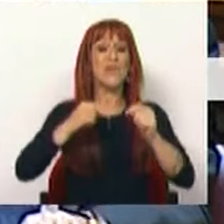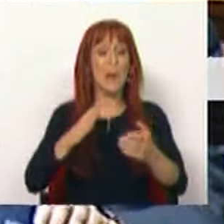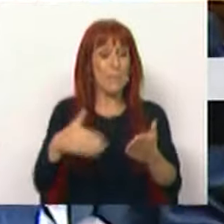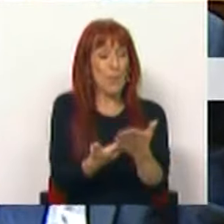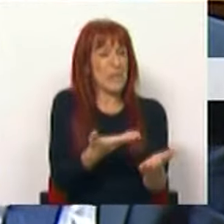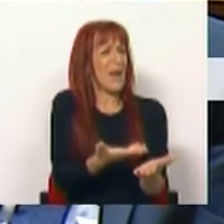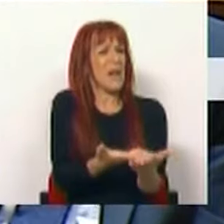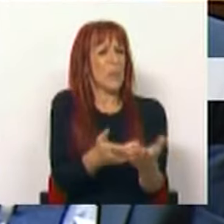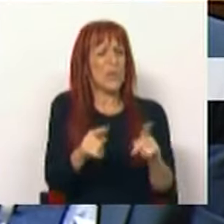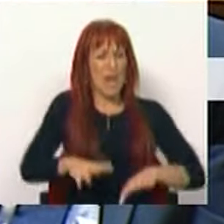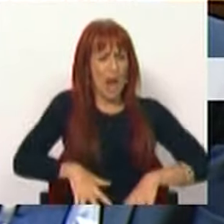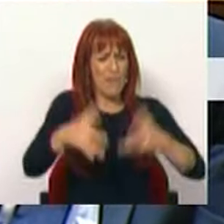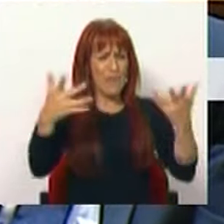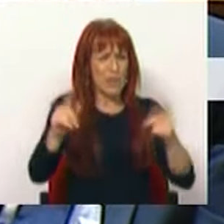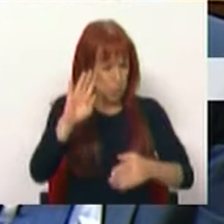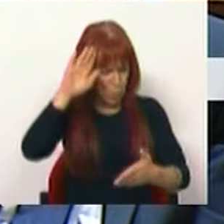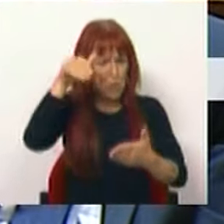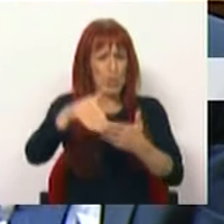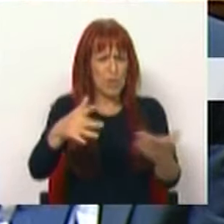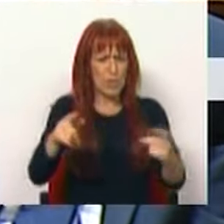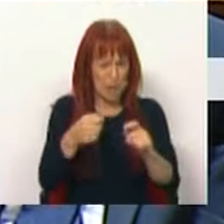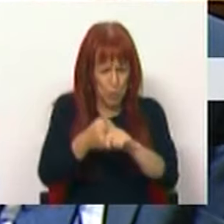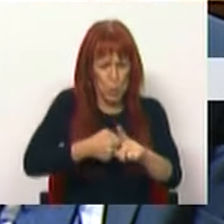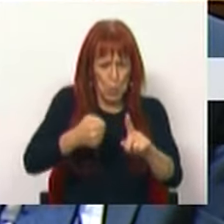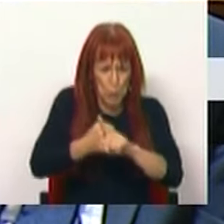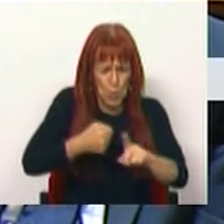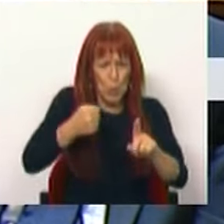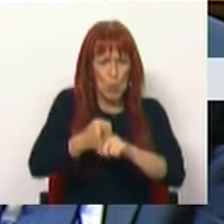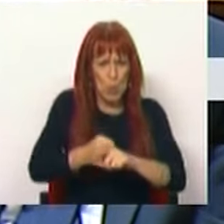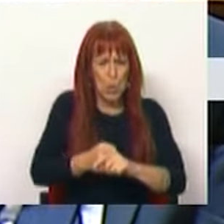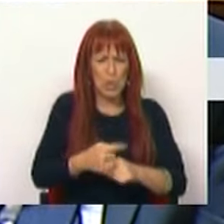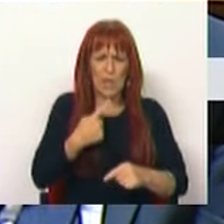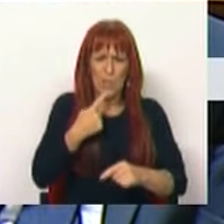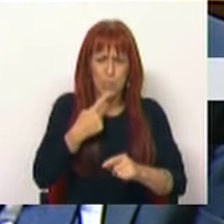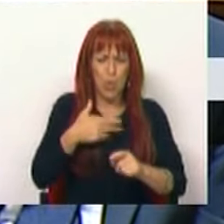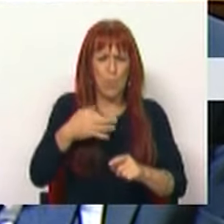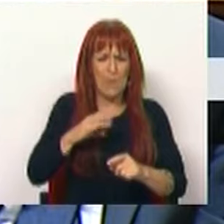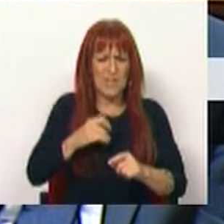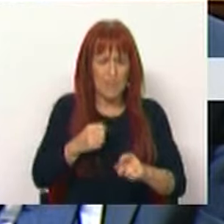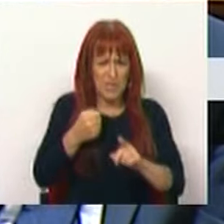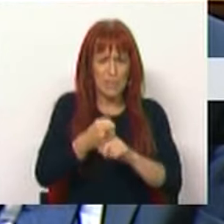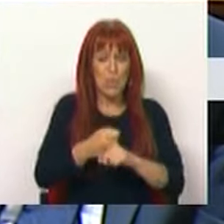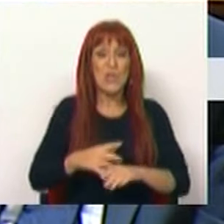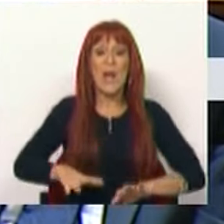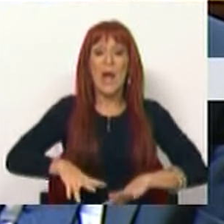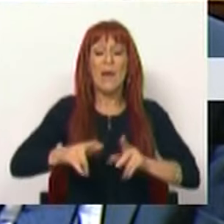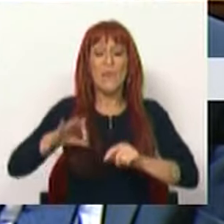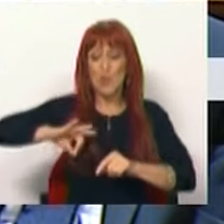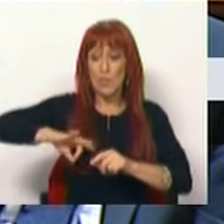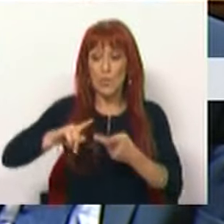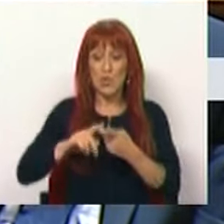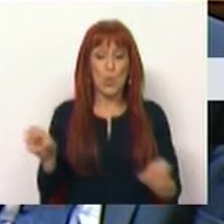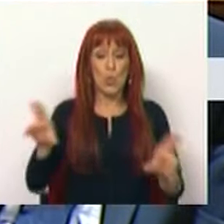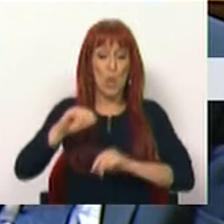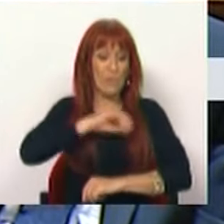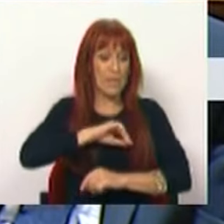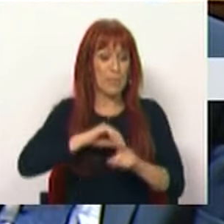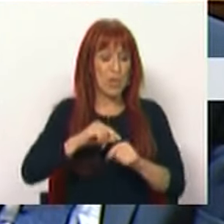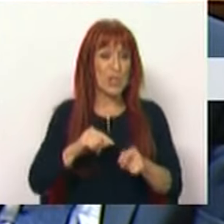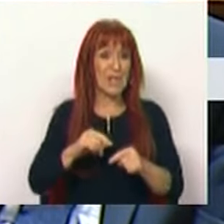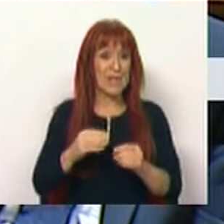proposta. Avanços que, de resto, são resultado da luta e da intervenção decisiva do PCP. Como um avanço nas pensões, com um novo aumento